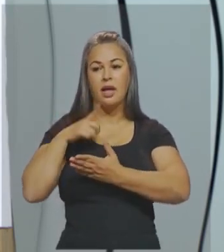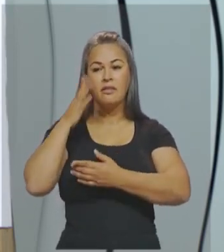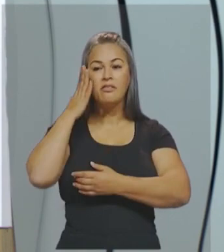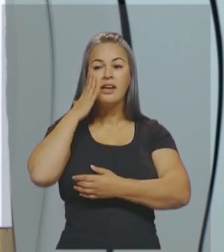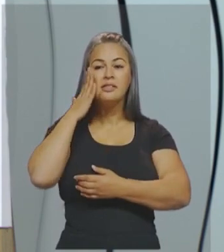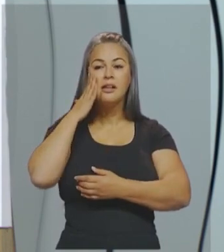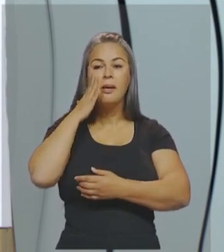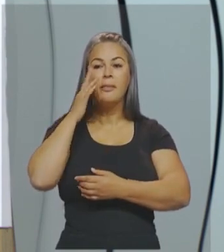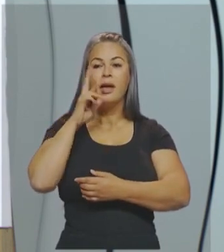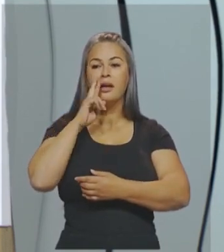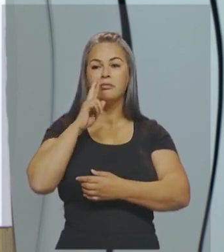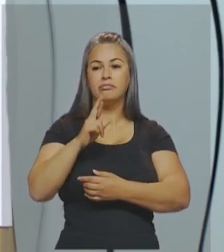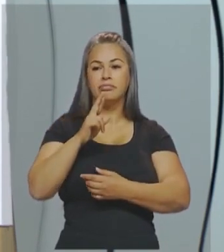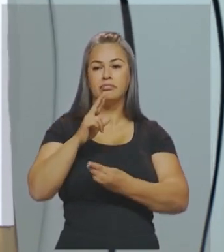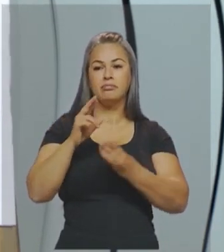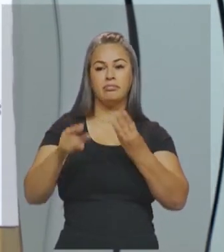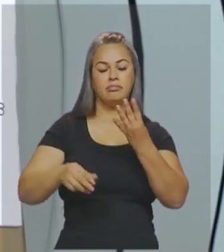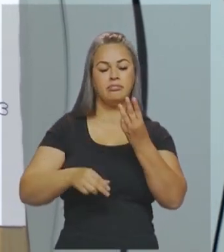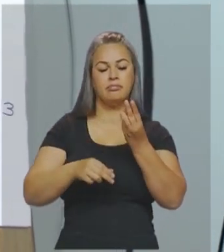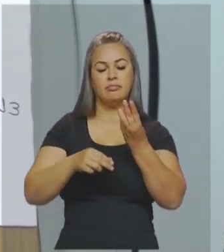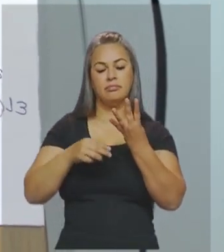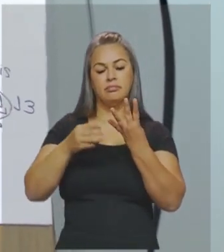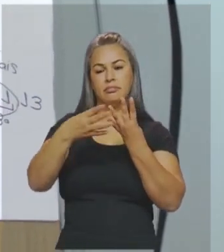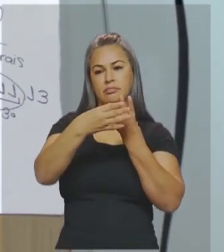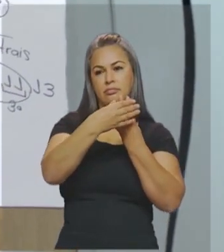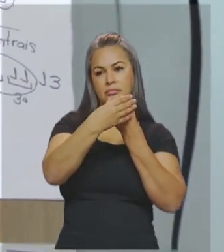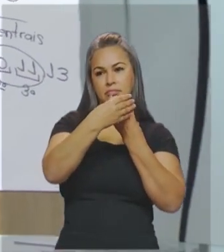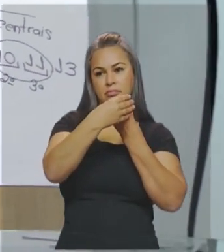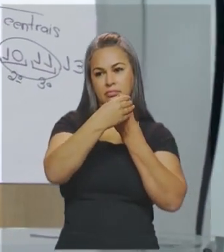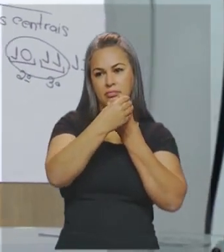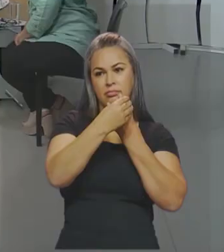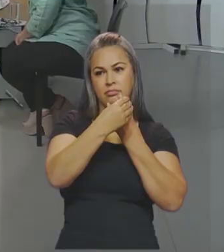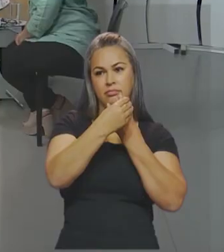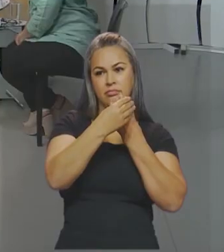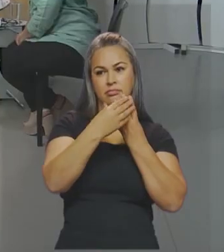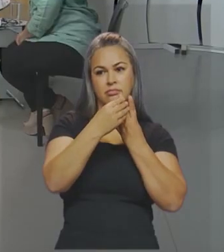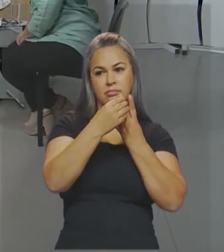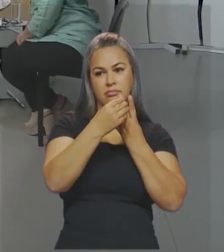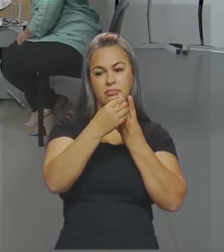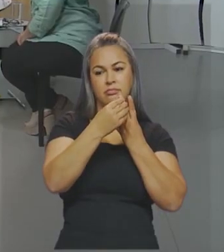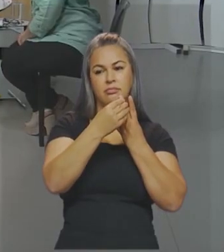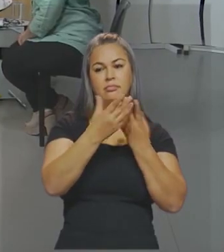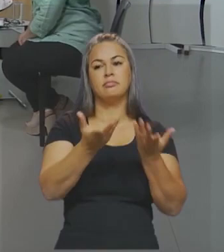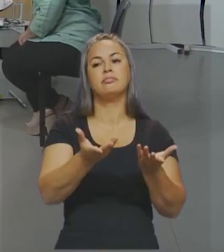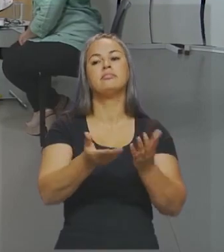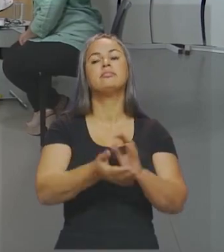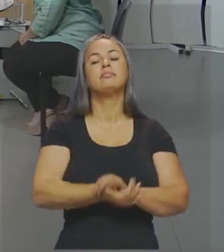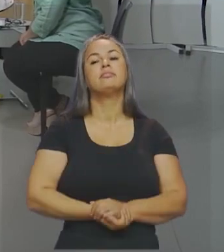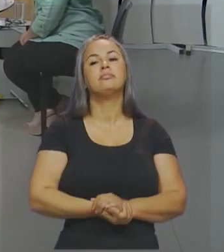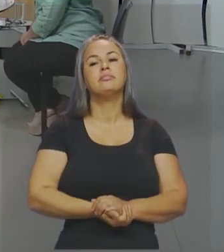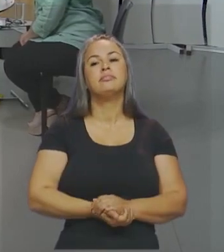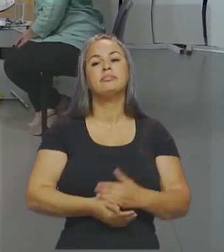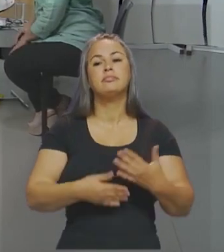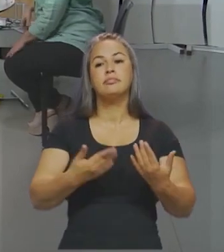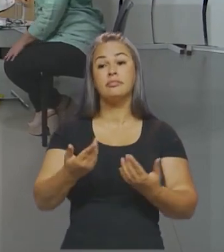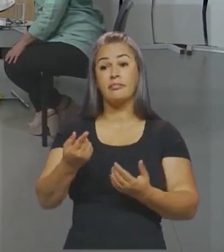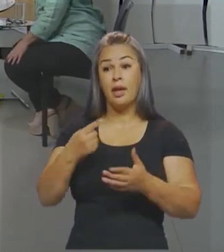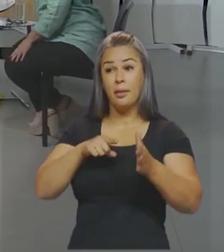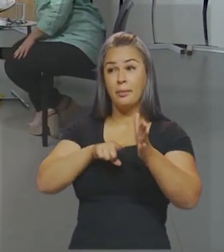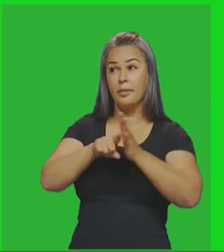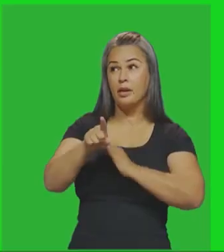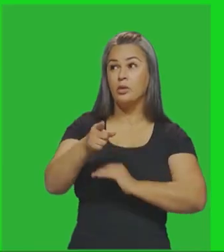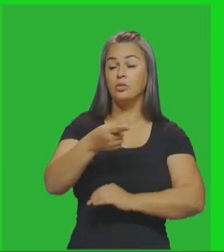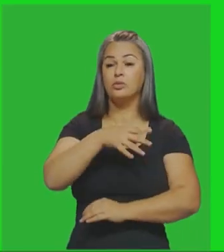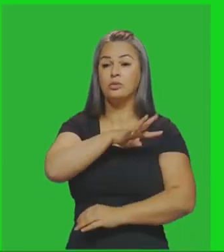mediana. Excelente. Vamos para a próxima? Nossa próxima pergunta é uma pergunta de 4º ano. Como